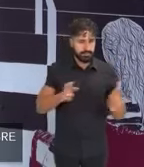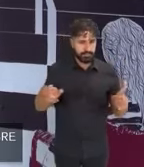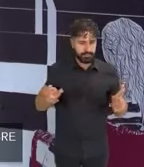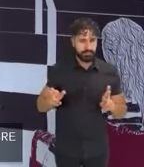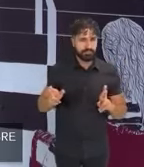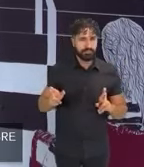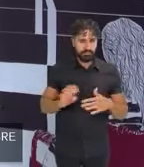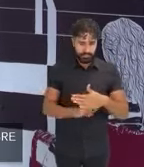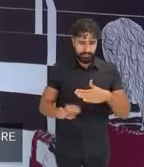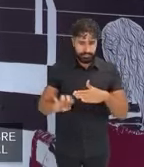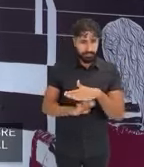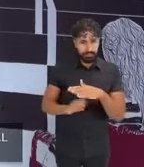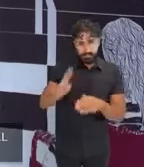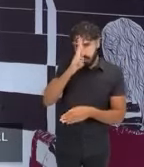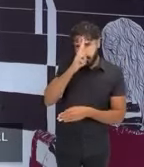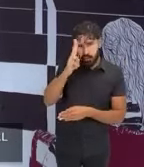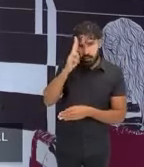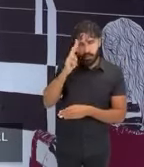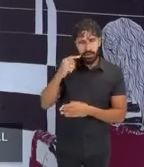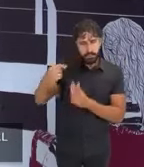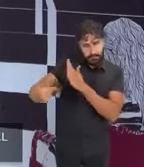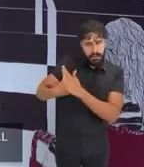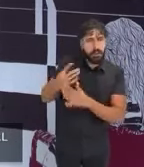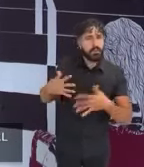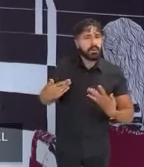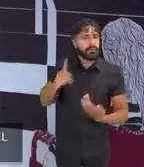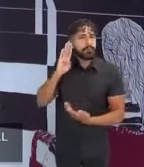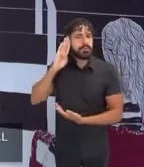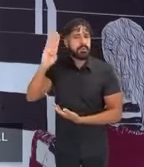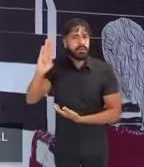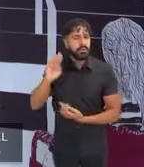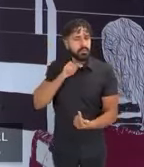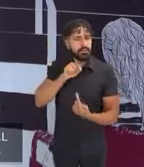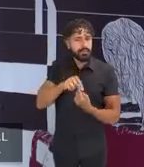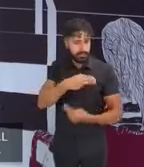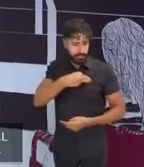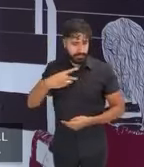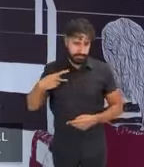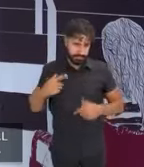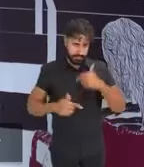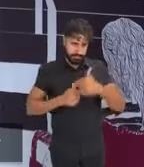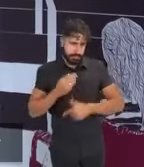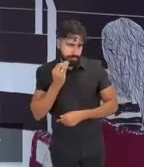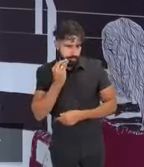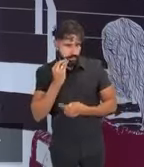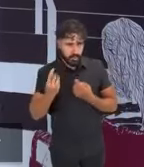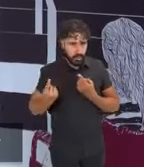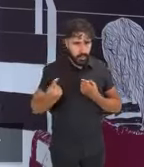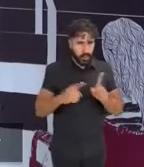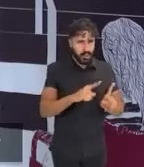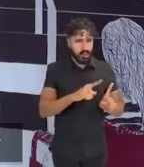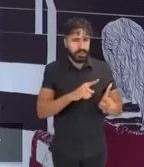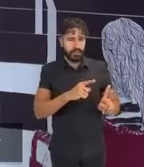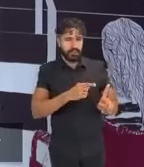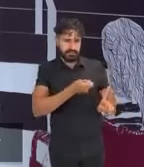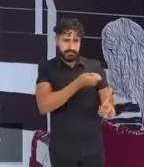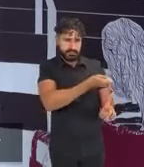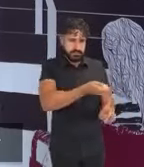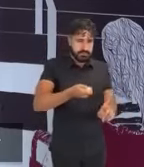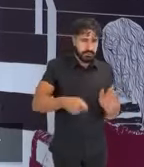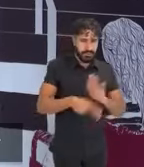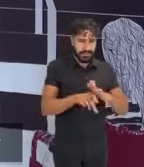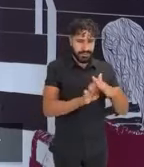tinha me falado qual é a principal busca do Ministério do Trabalho quando você tenta também combater esses abusos.